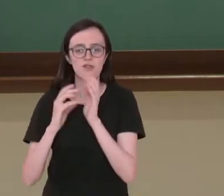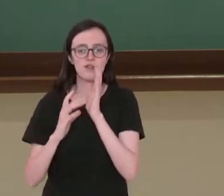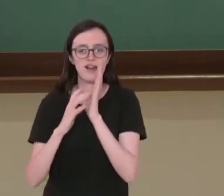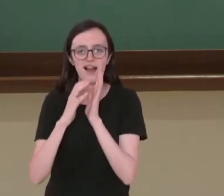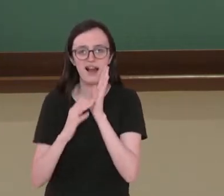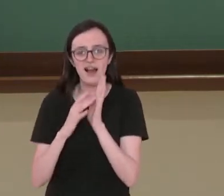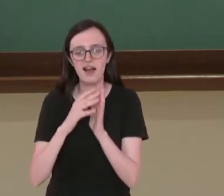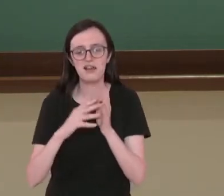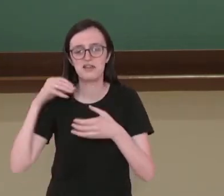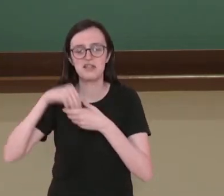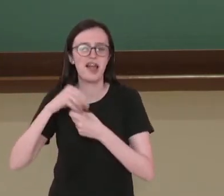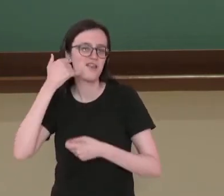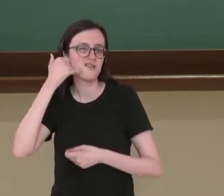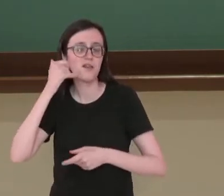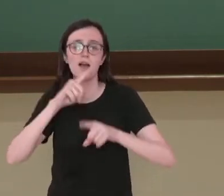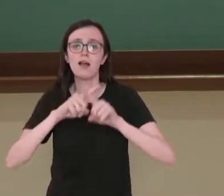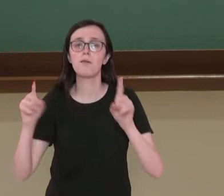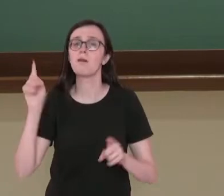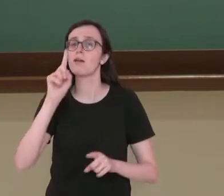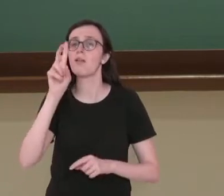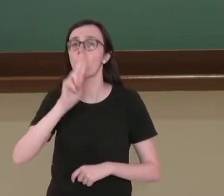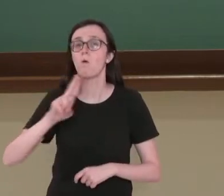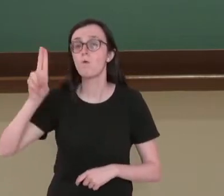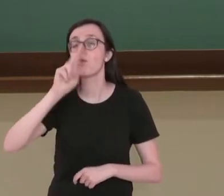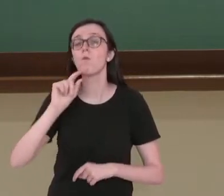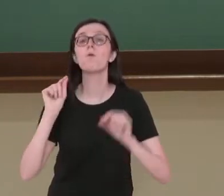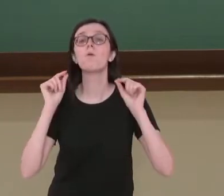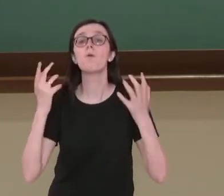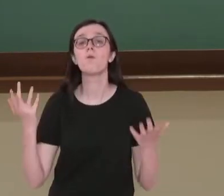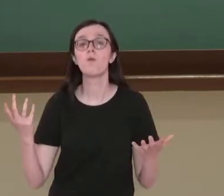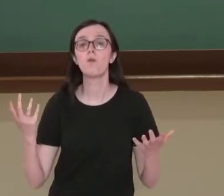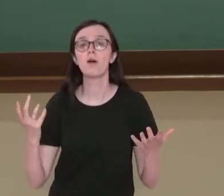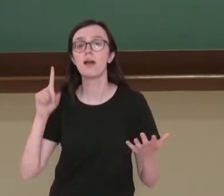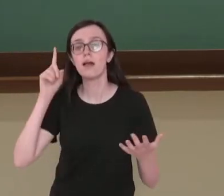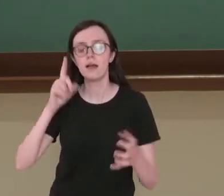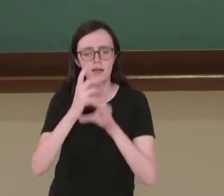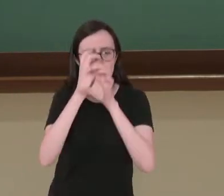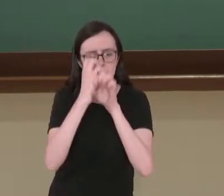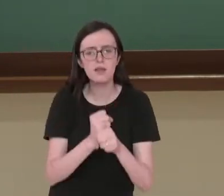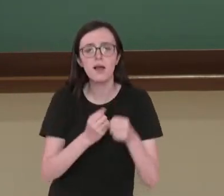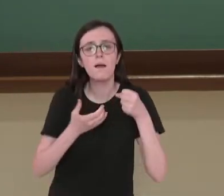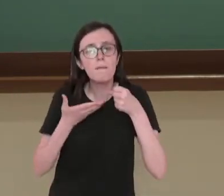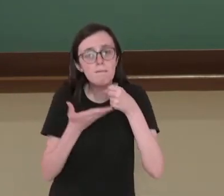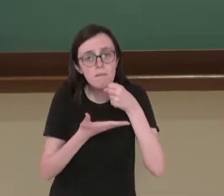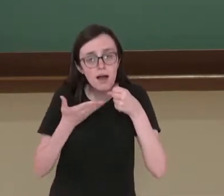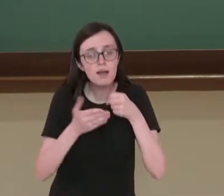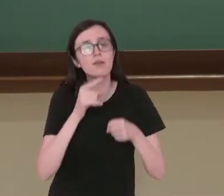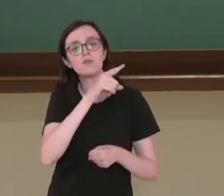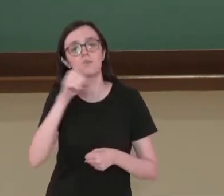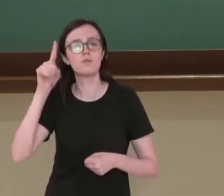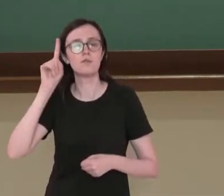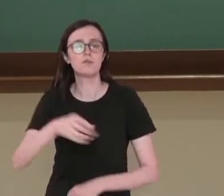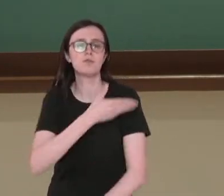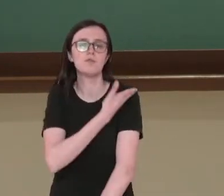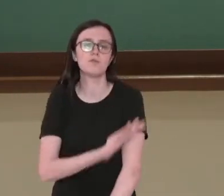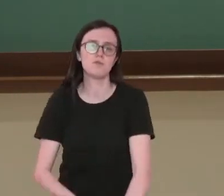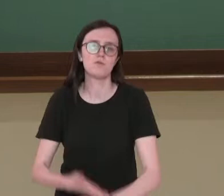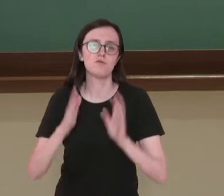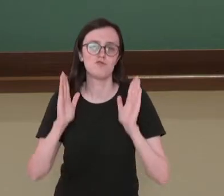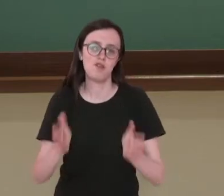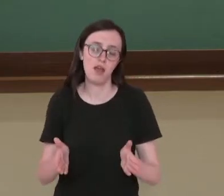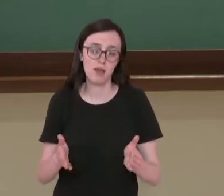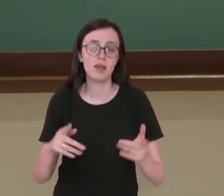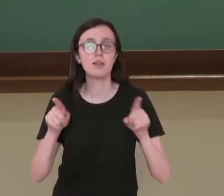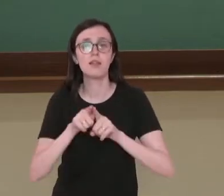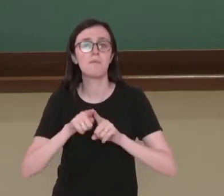está no celular e acaba não utilizando aquelas contas básicas que vocês são tão acostumados e às